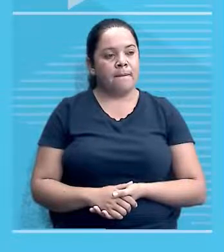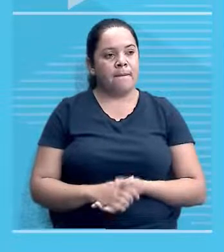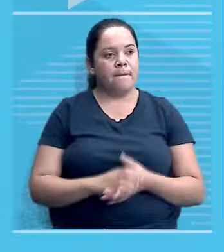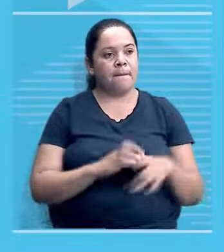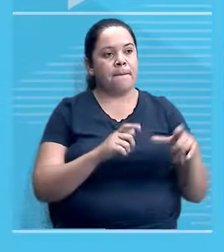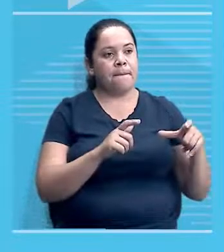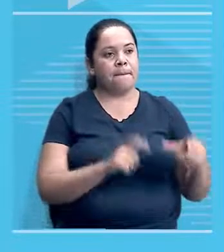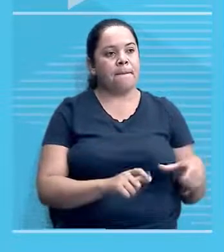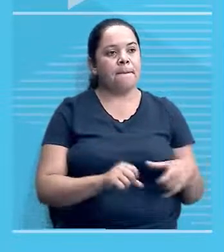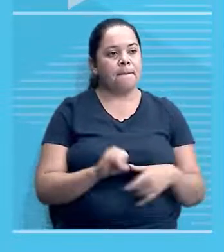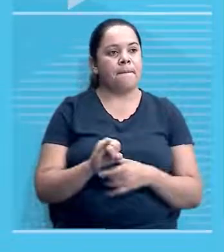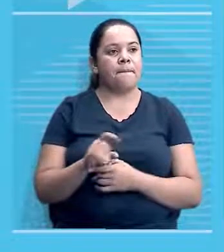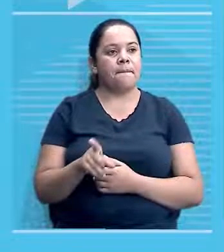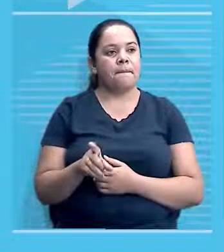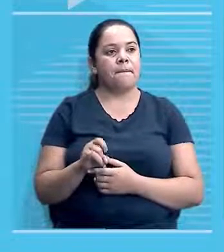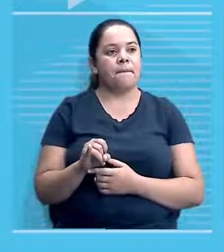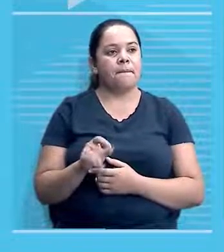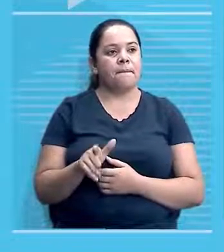dílico